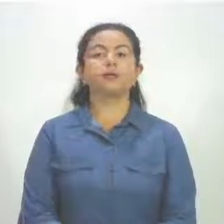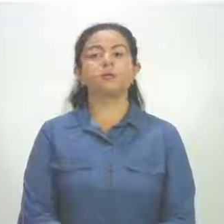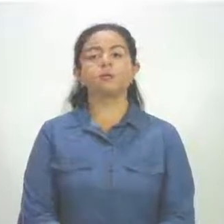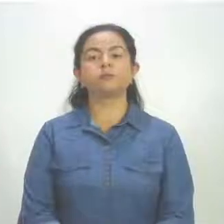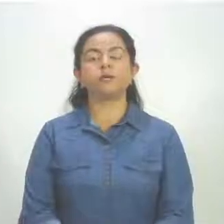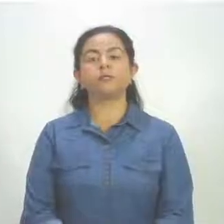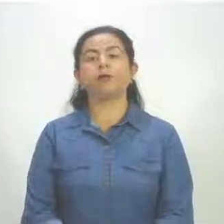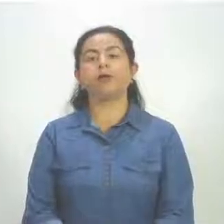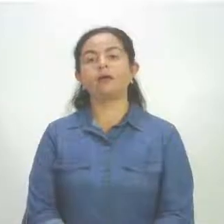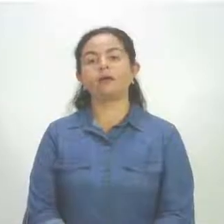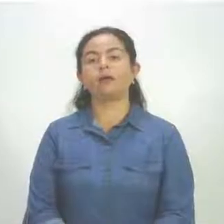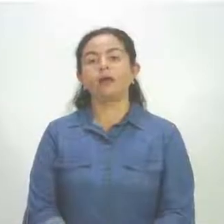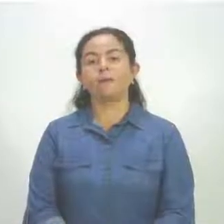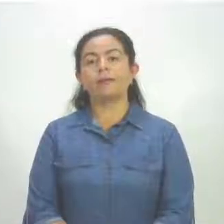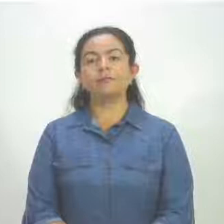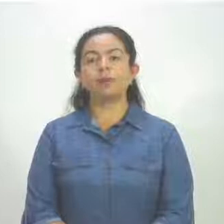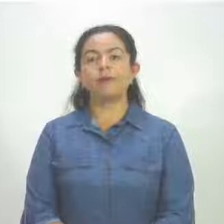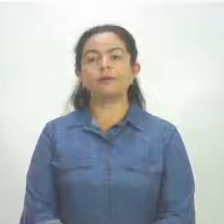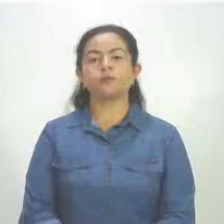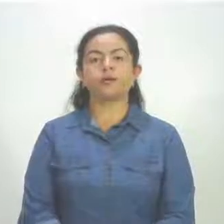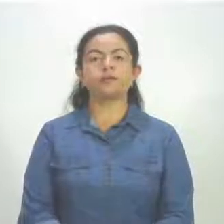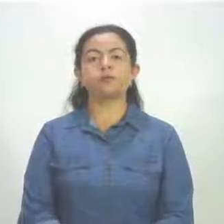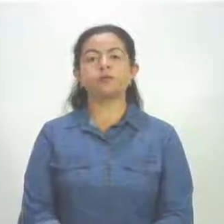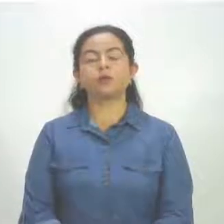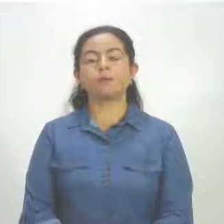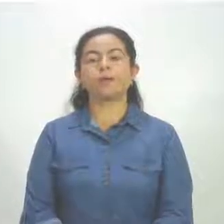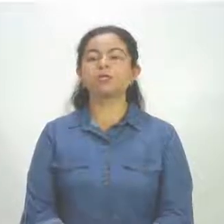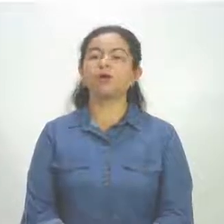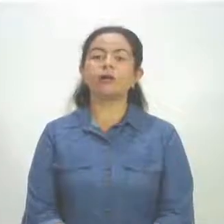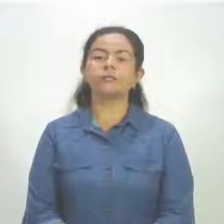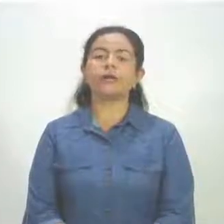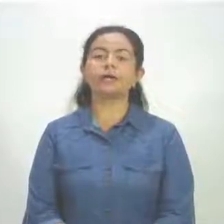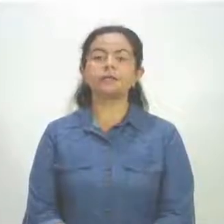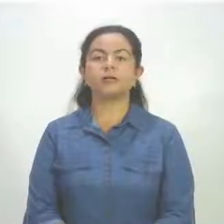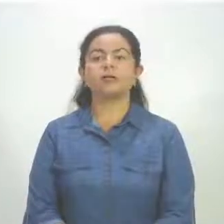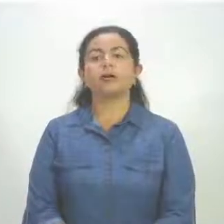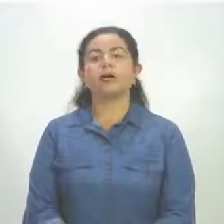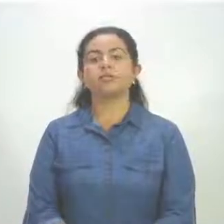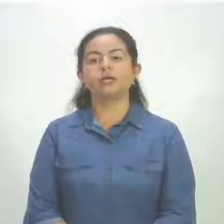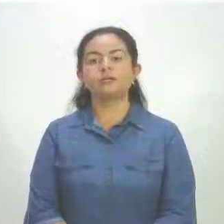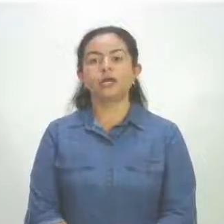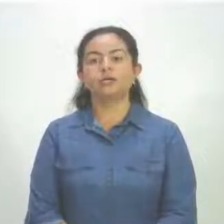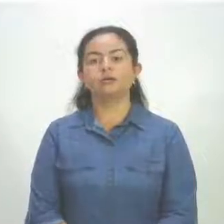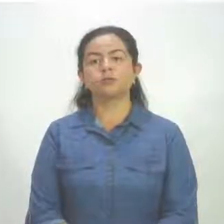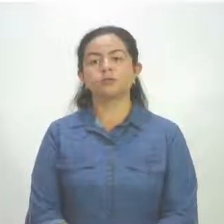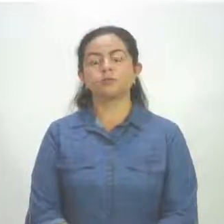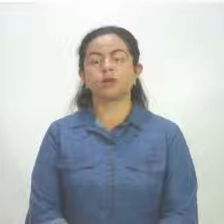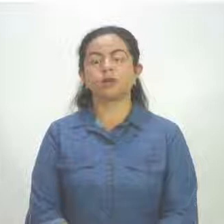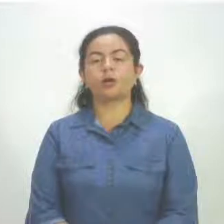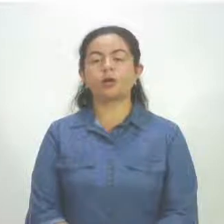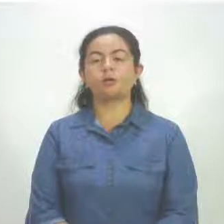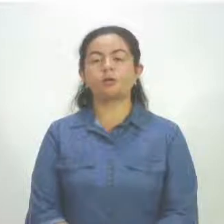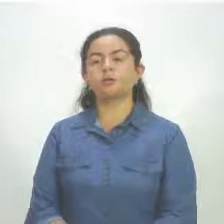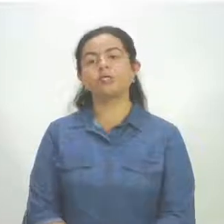disciplinas. Então podemos perceber que a partir do momento que esse aluno ele aprende a organizar-se, a gerenciar seus